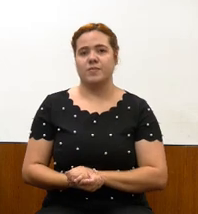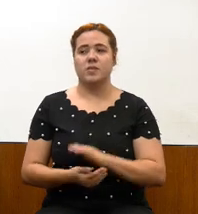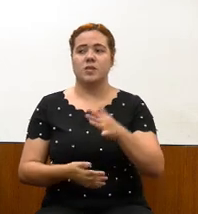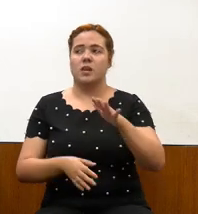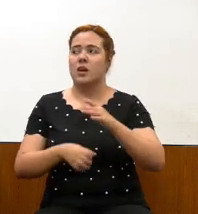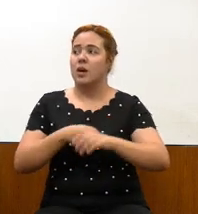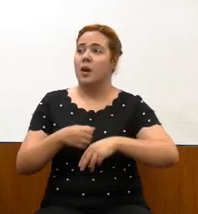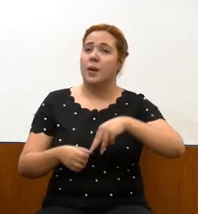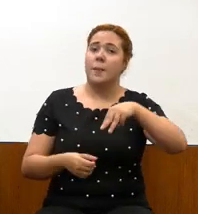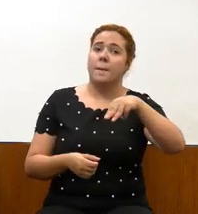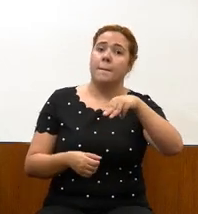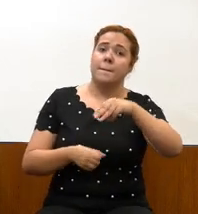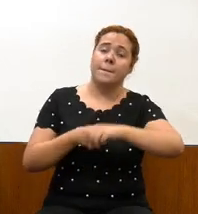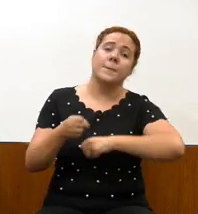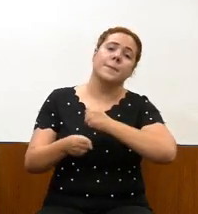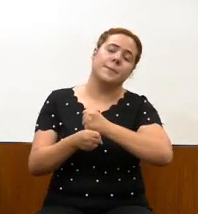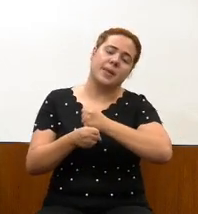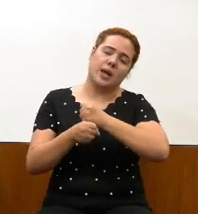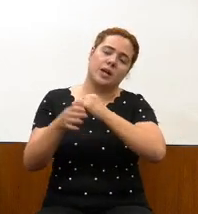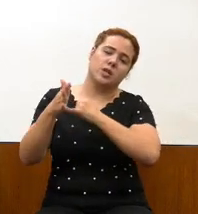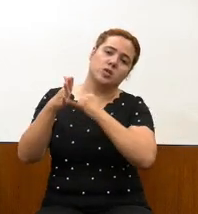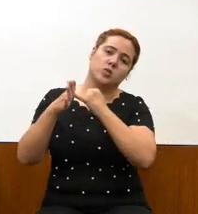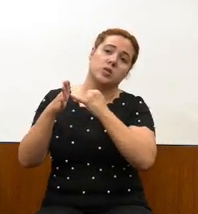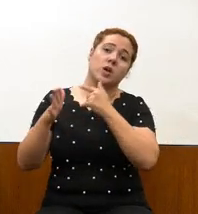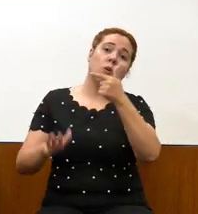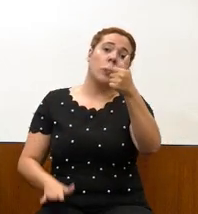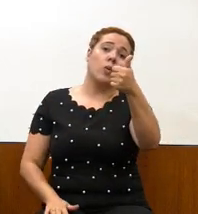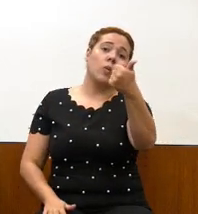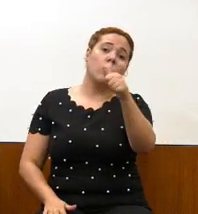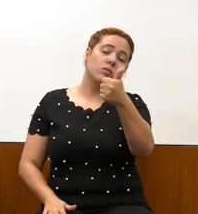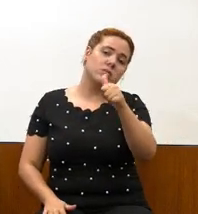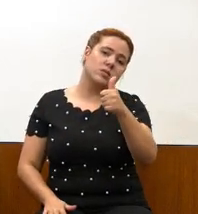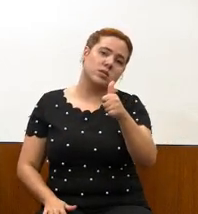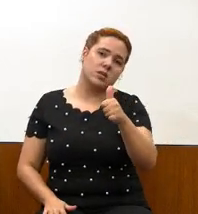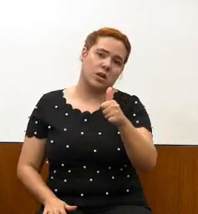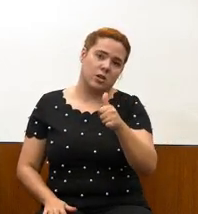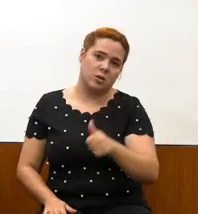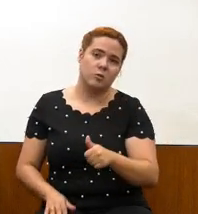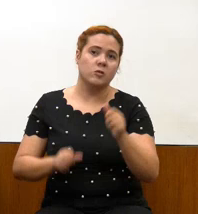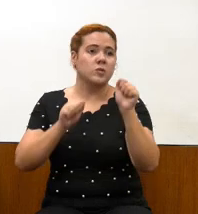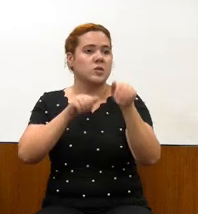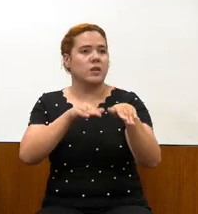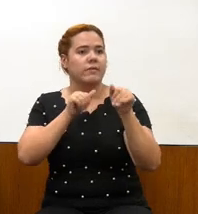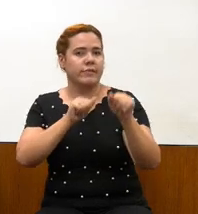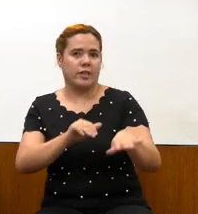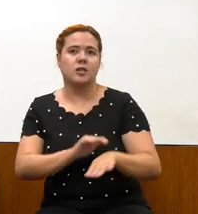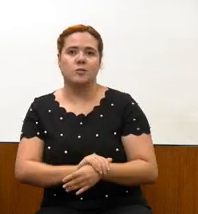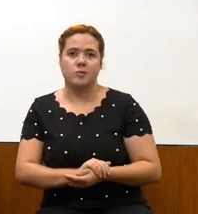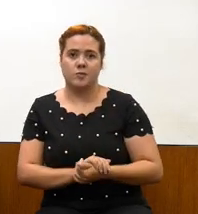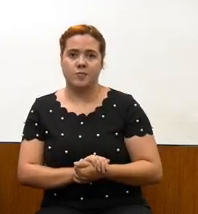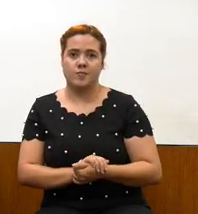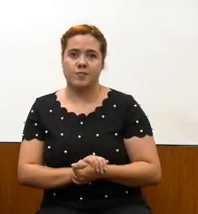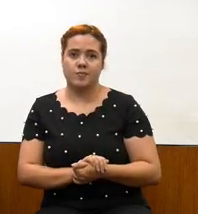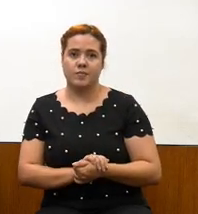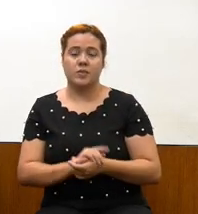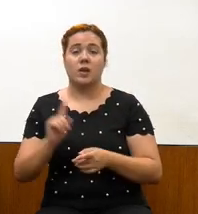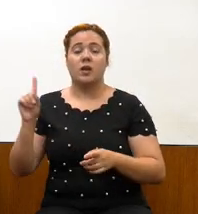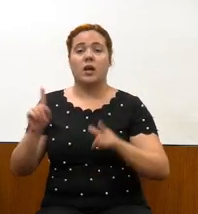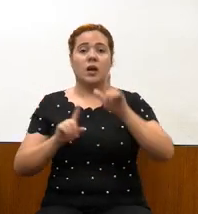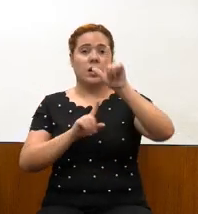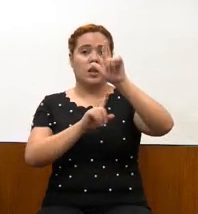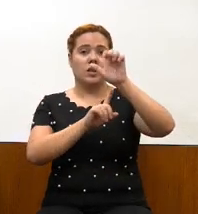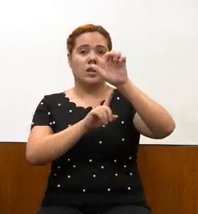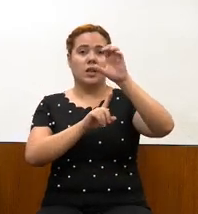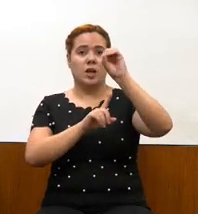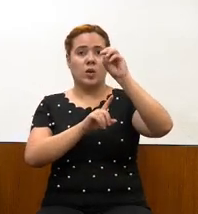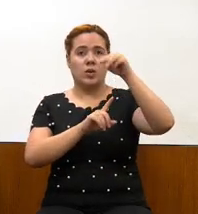12 anos de história, ele fez 12 anos em setembro, e nesses 12 anos de vida, o Leonardo e o Dudu, eles também trocaram a